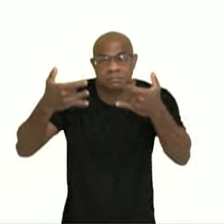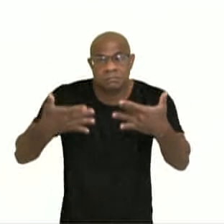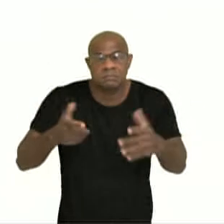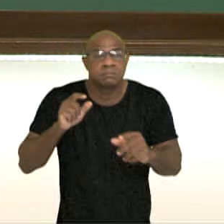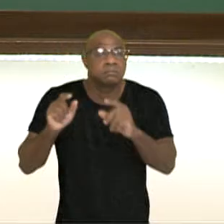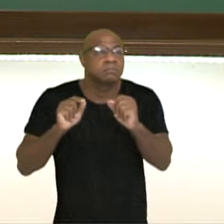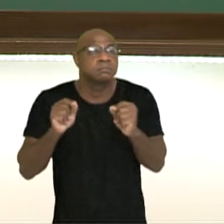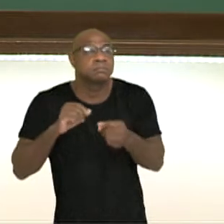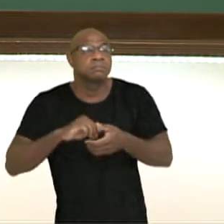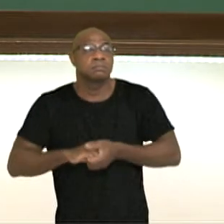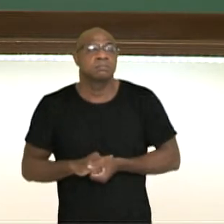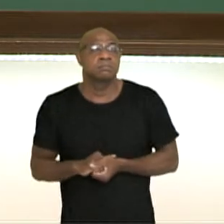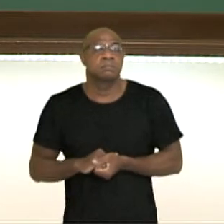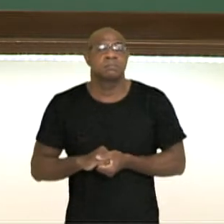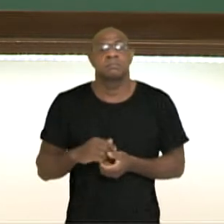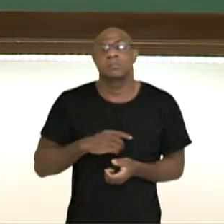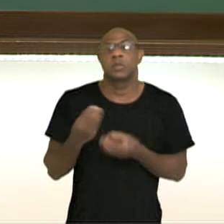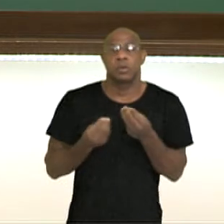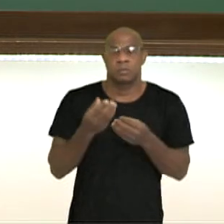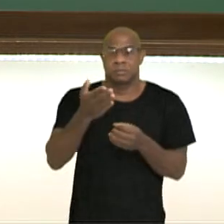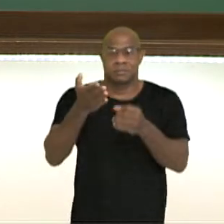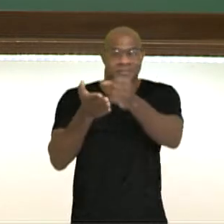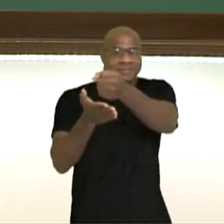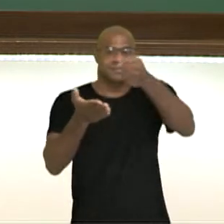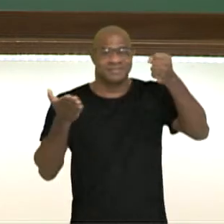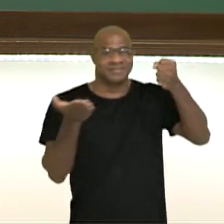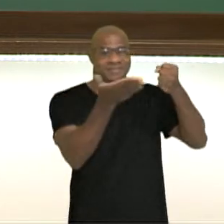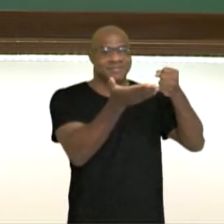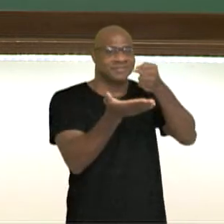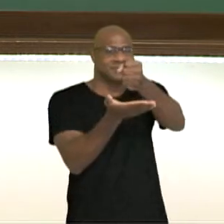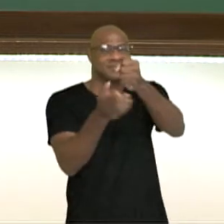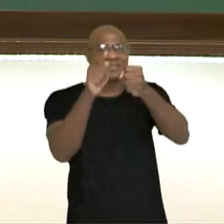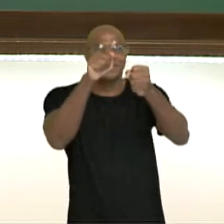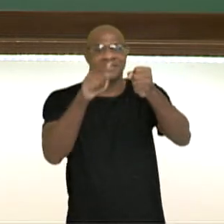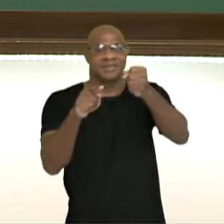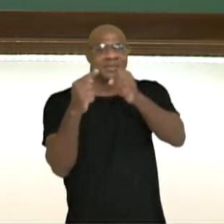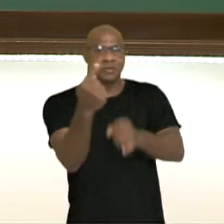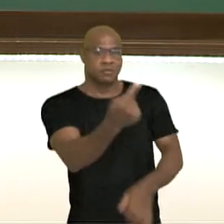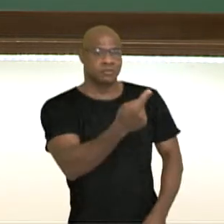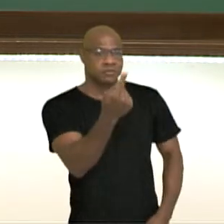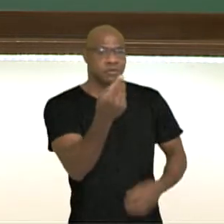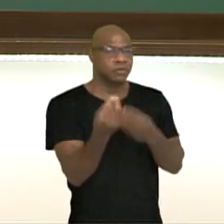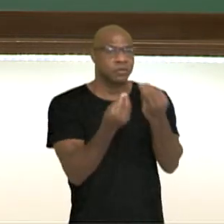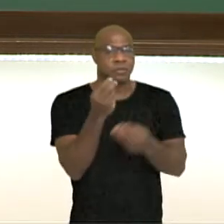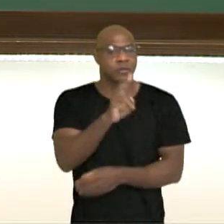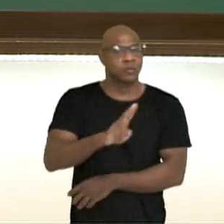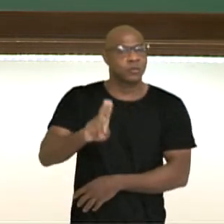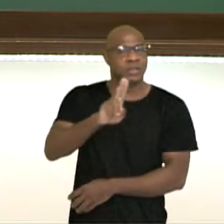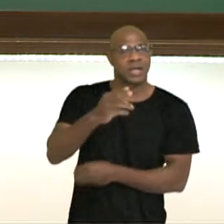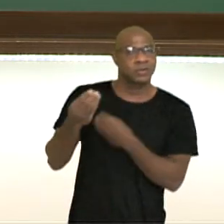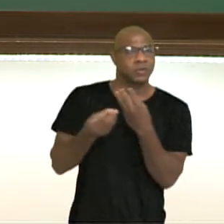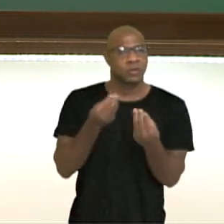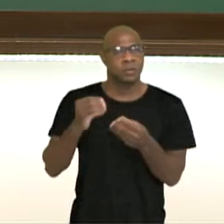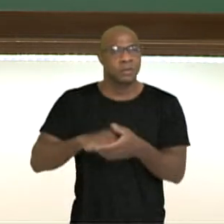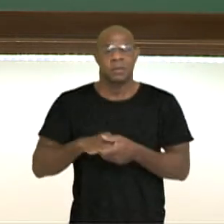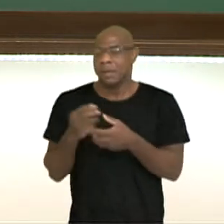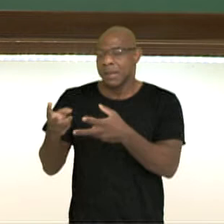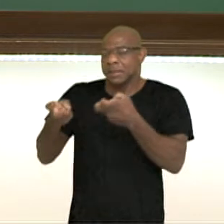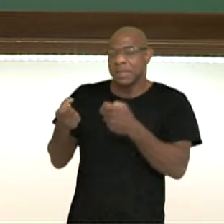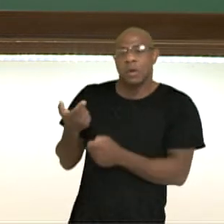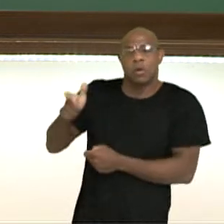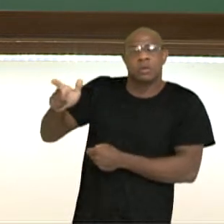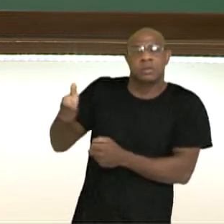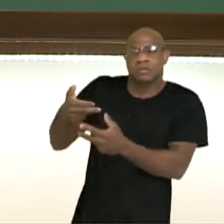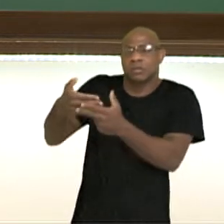como, então, são as micro-ondas utilizadas, né, para detecção, né, de outros elementos aí, de